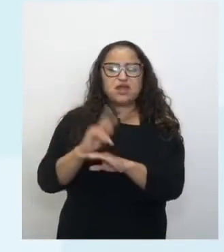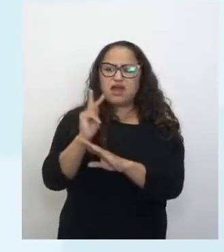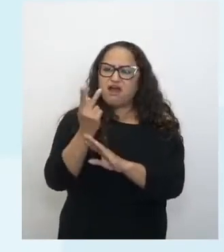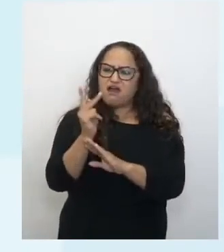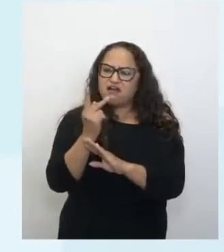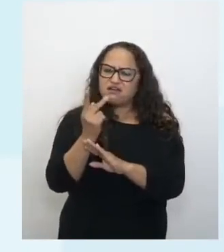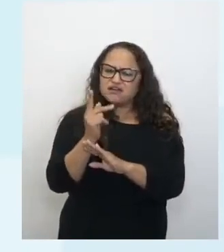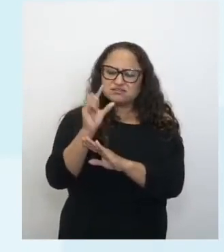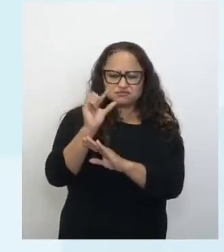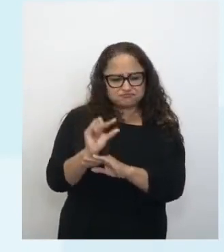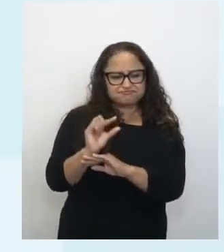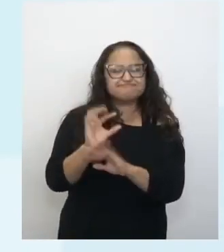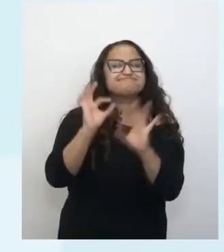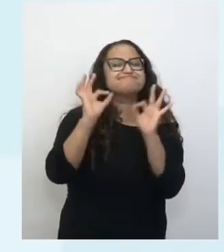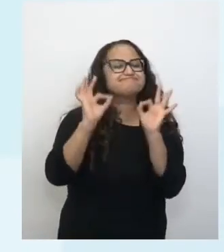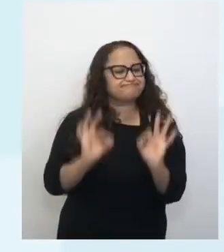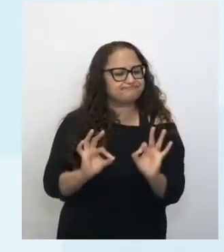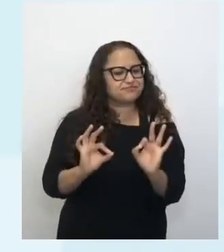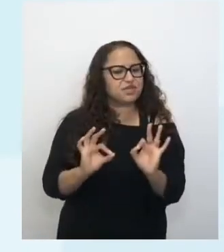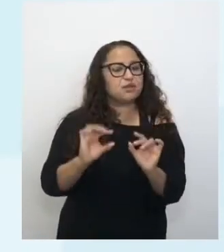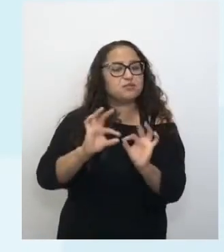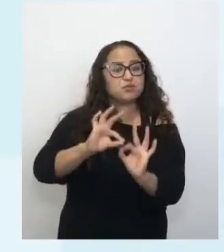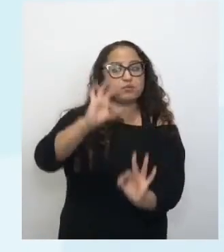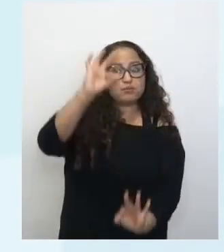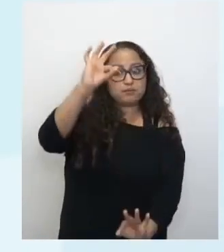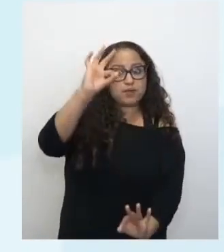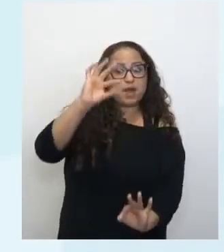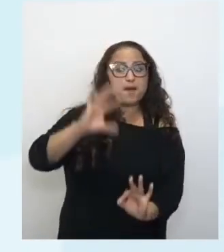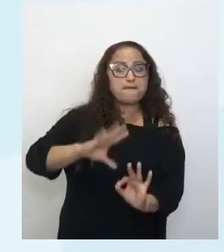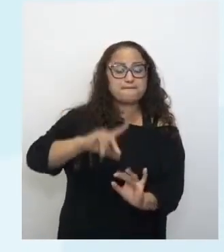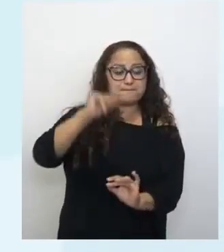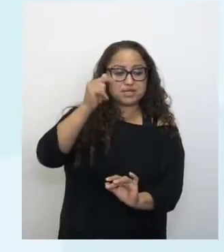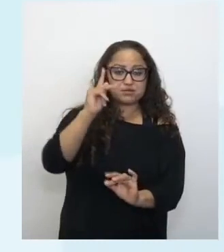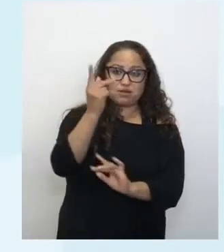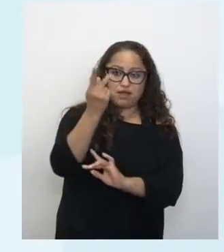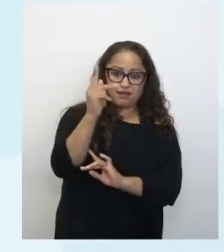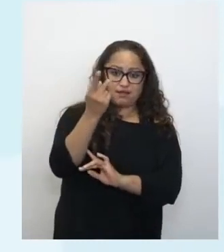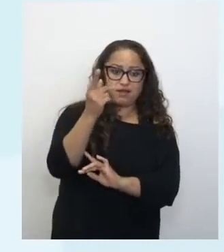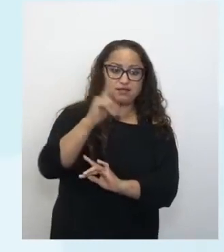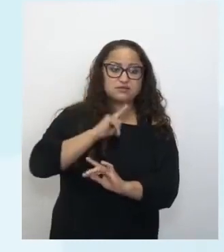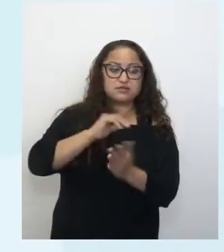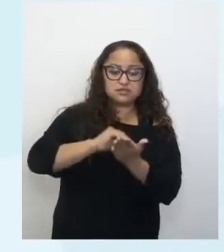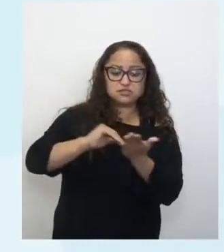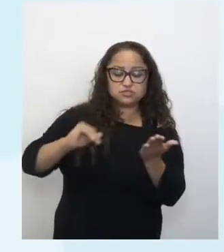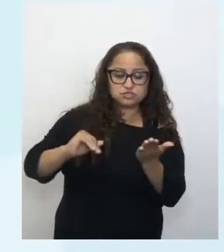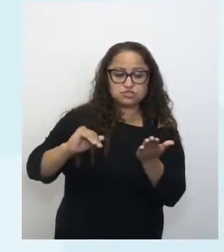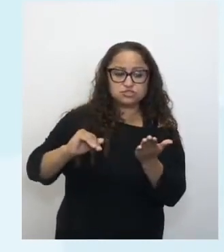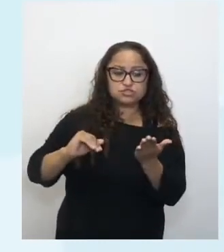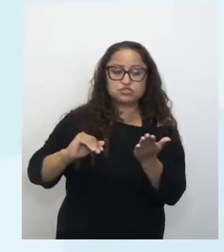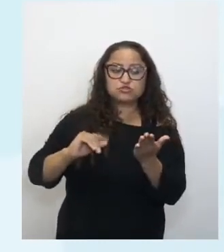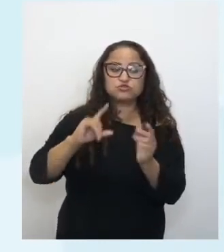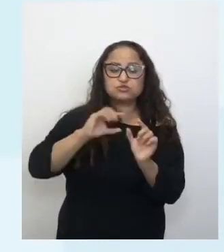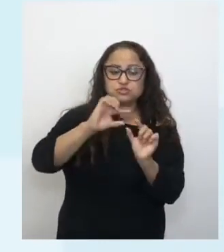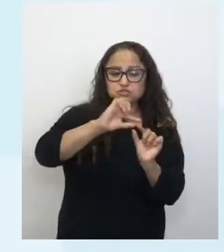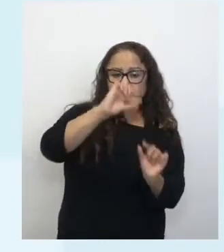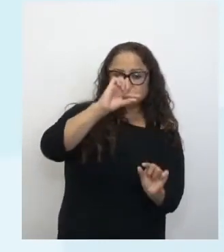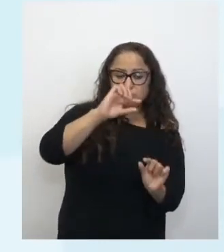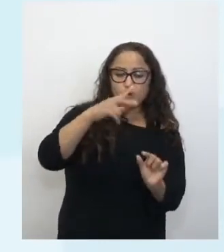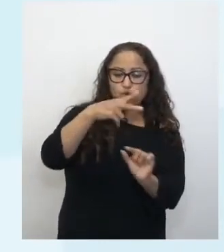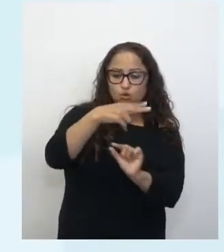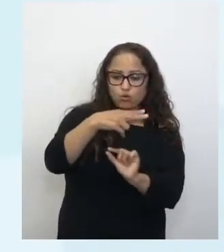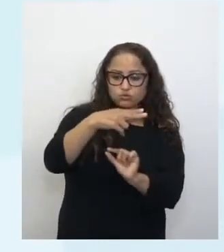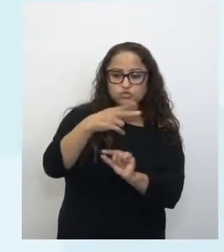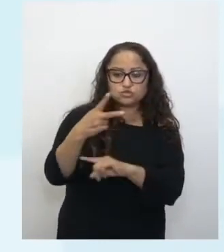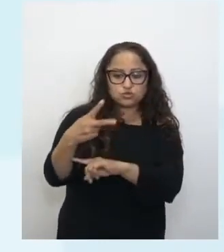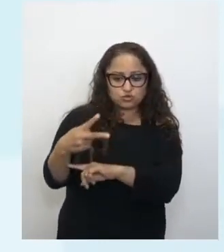agazinho toda razão pego a altura maior que é o h tiro altura que foi feito o corte